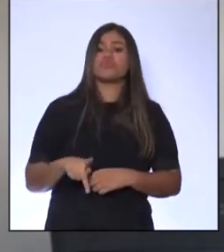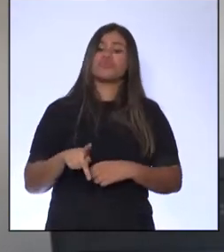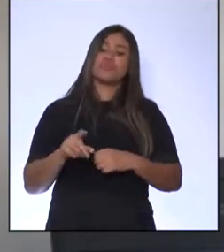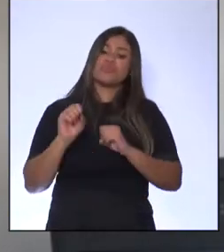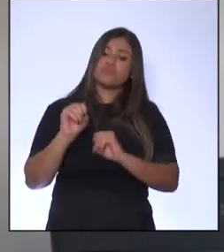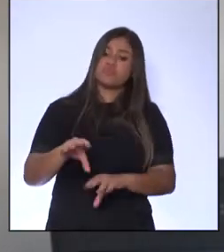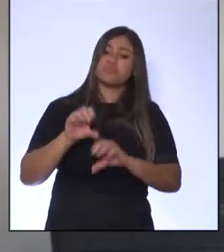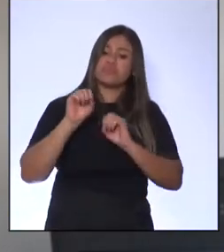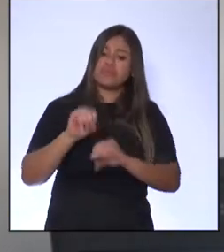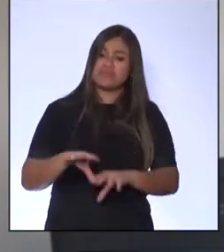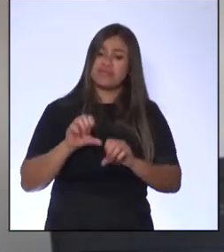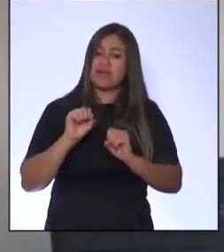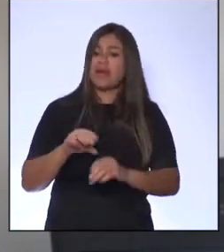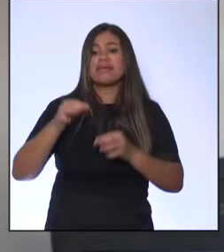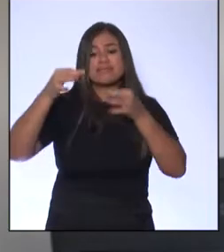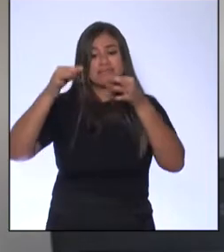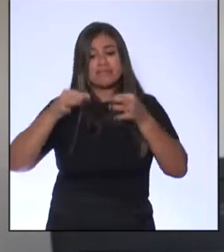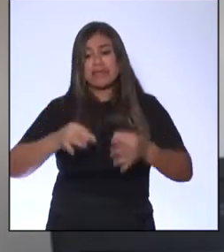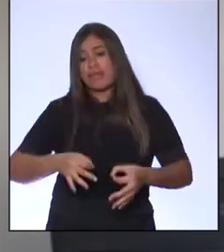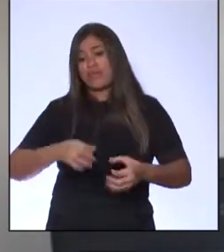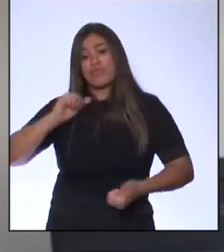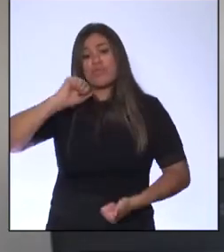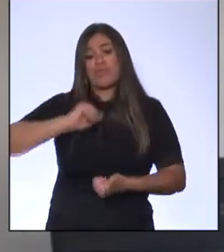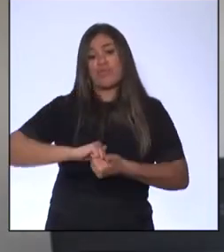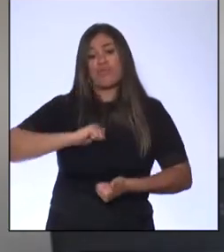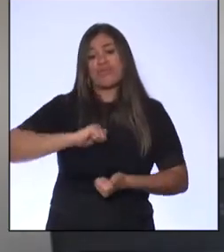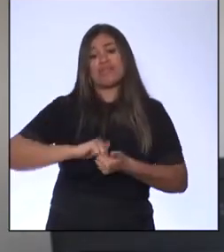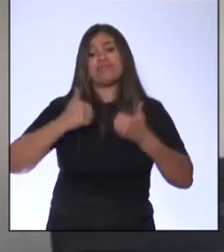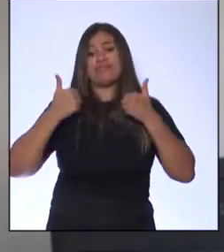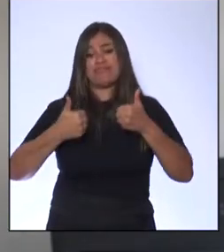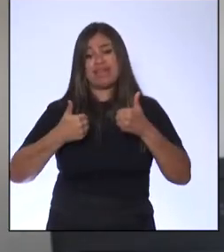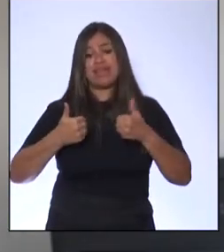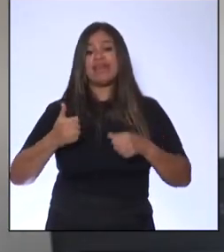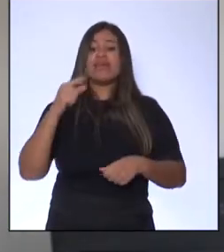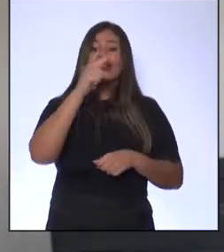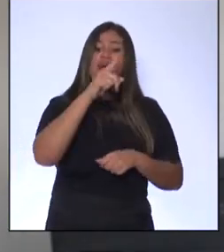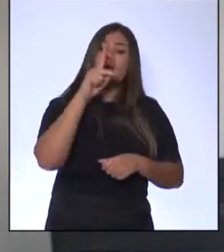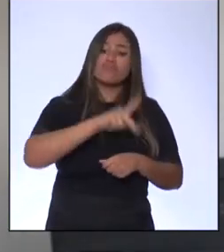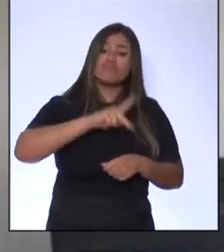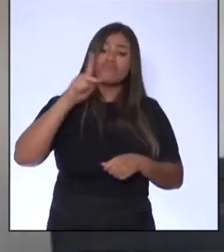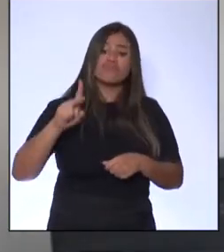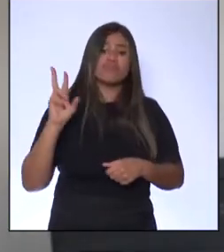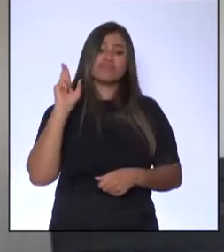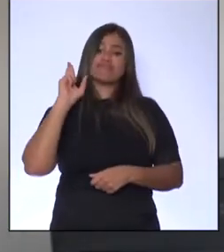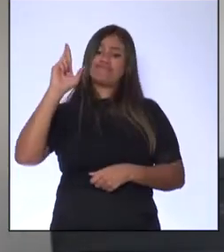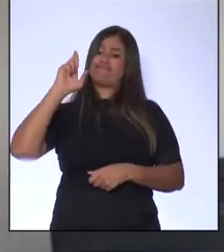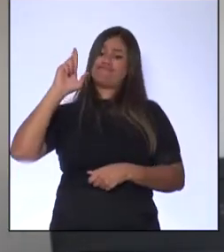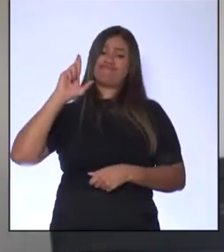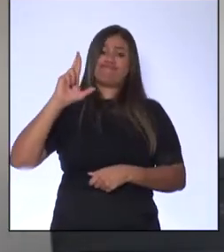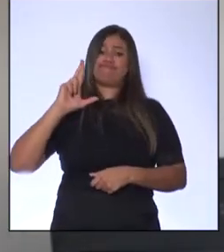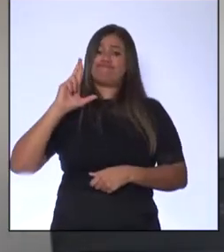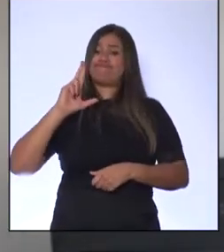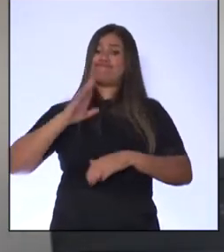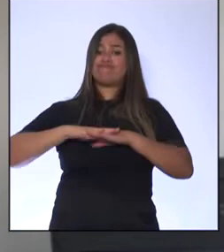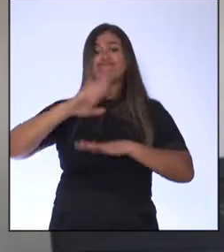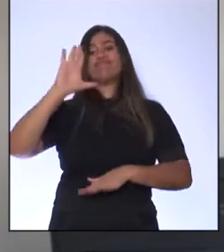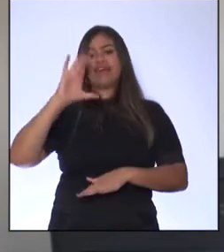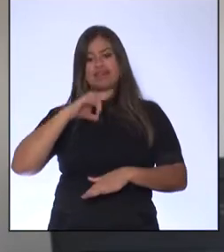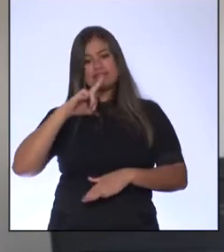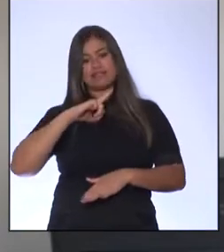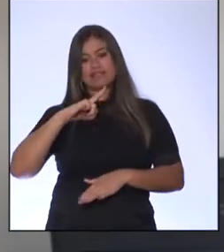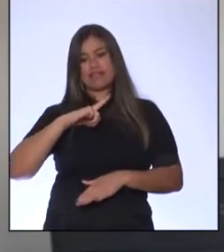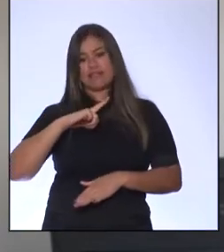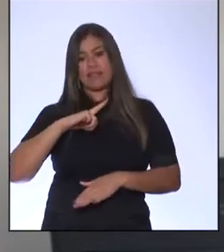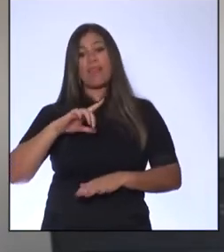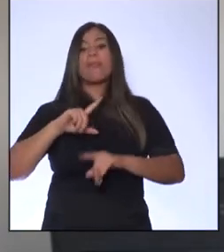enorme responsabilidade, claro, né? Mas a gente sabe disso. E sabe mais também, não só no tempo